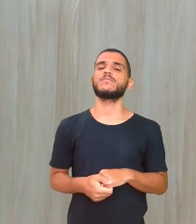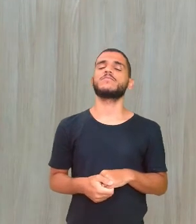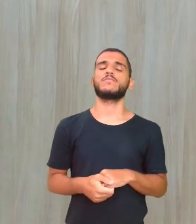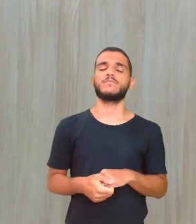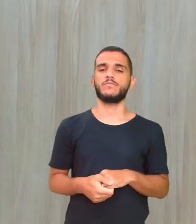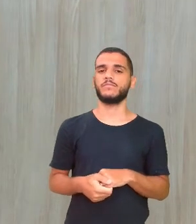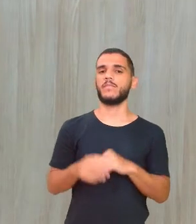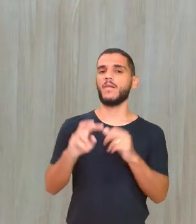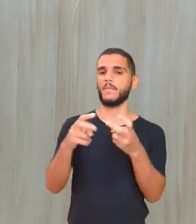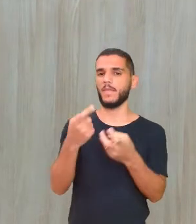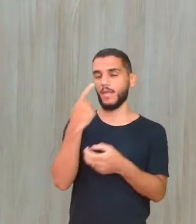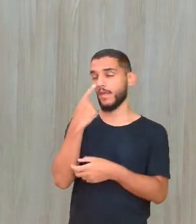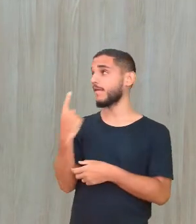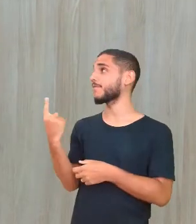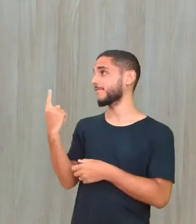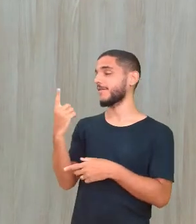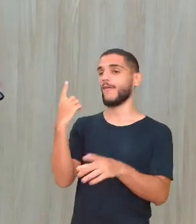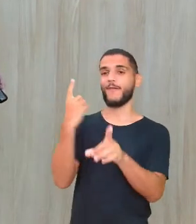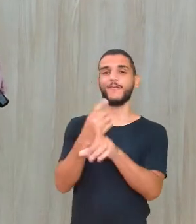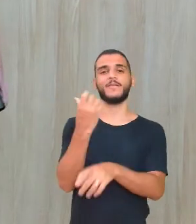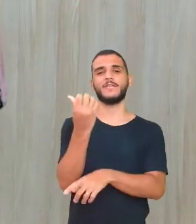5. Achei meu ponto C.